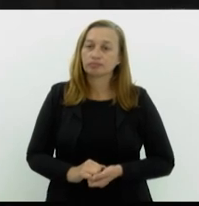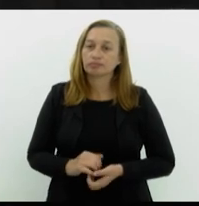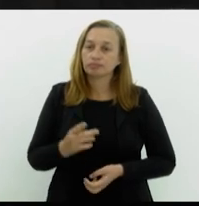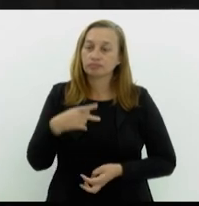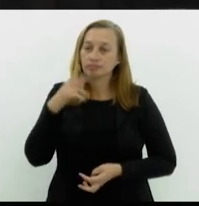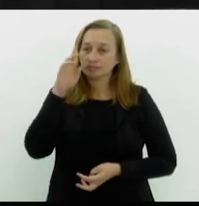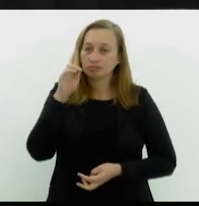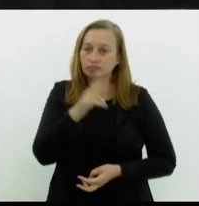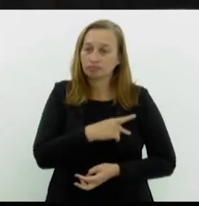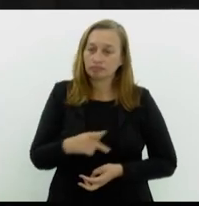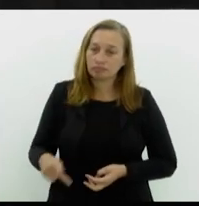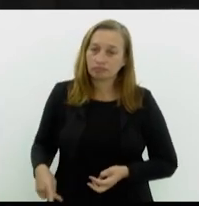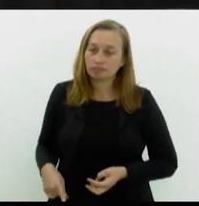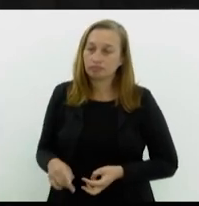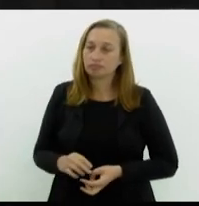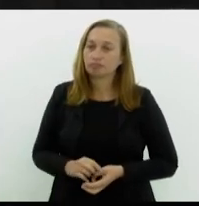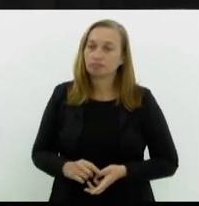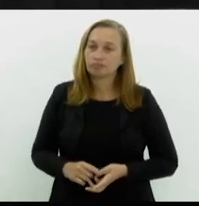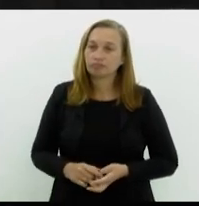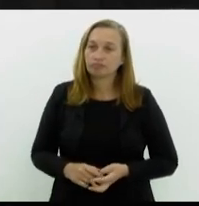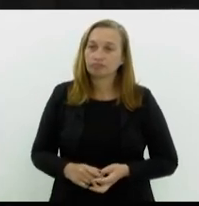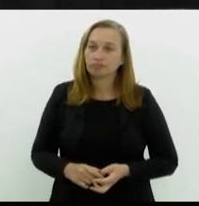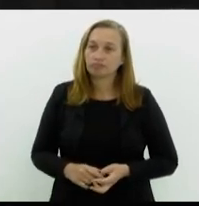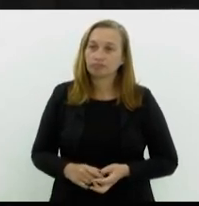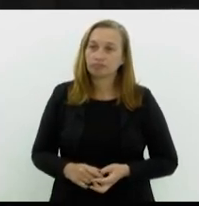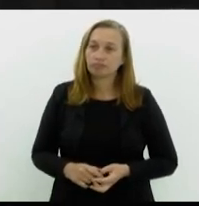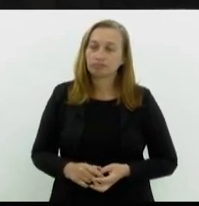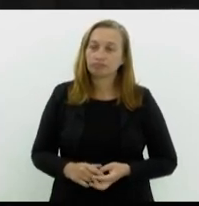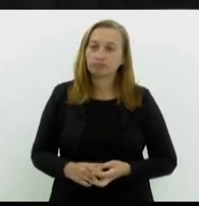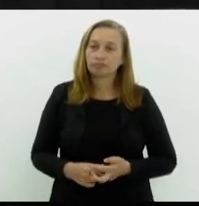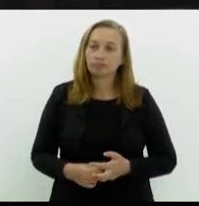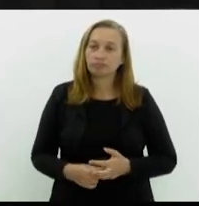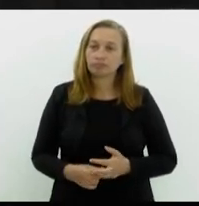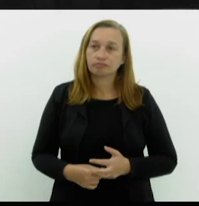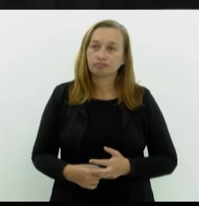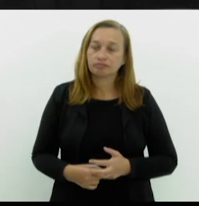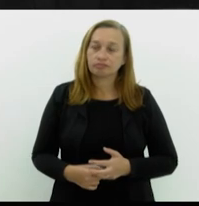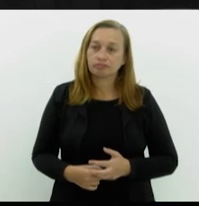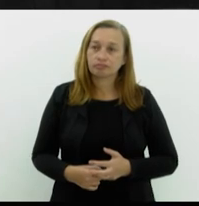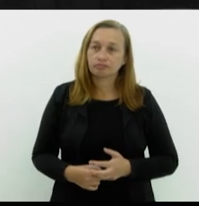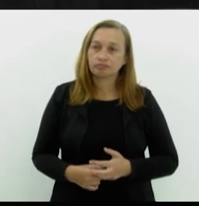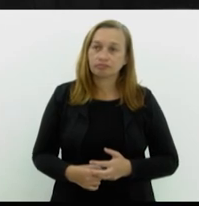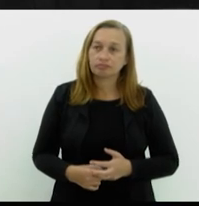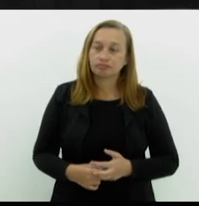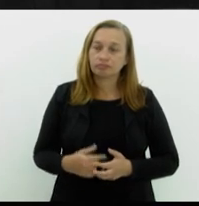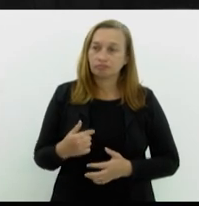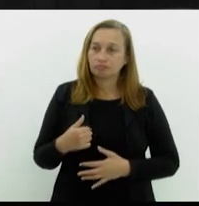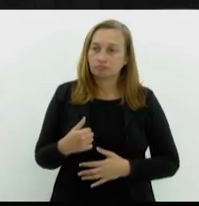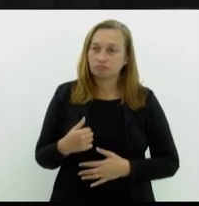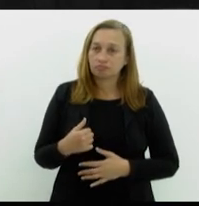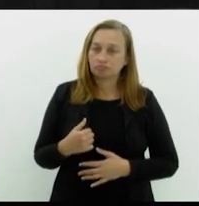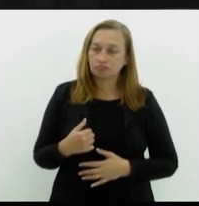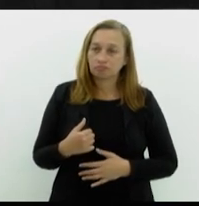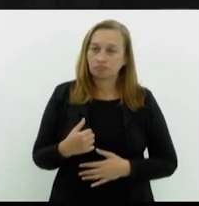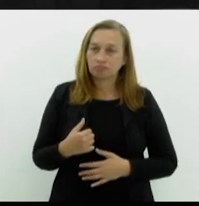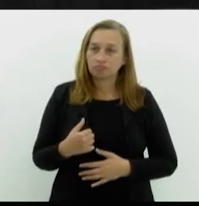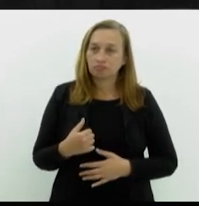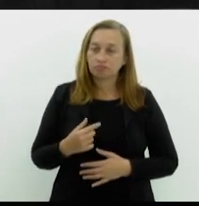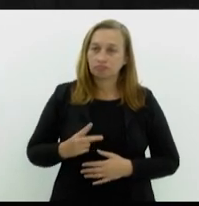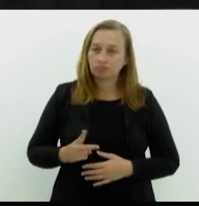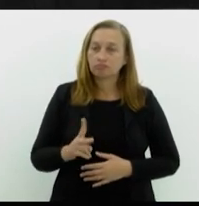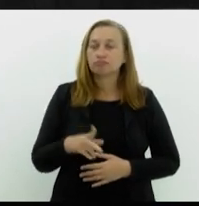senhor presidente, tem um ponto chave, e eu não me canso de falar sobre